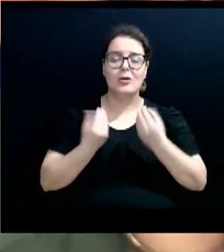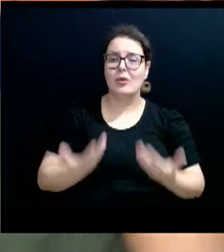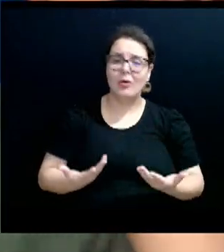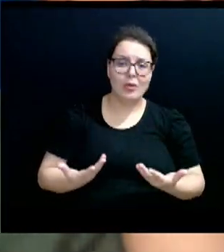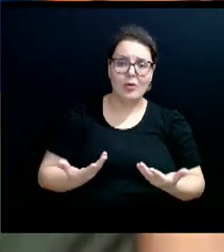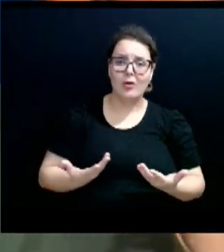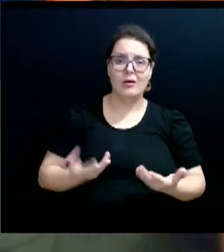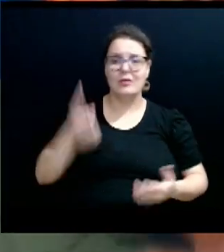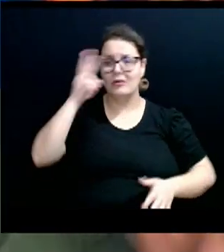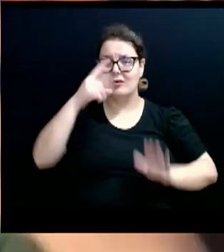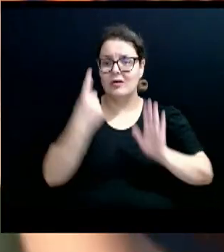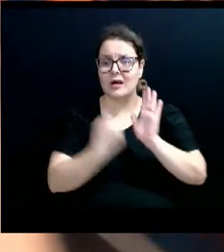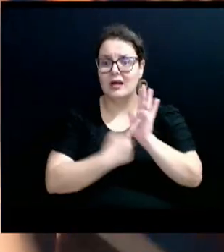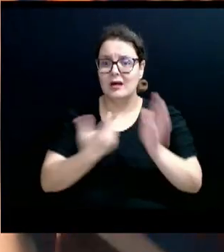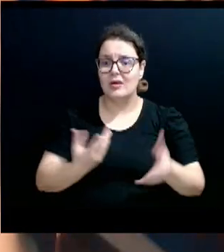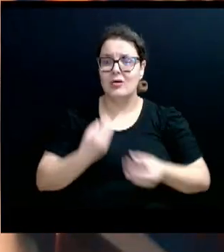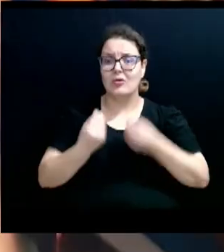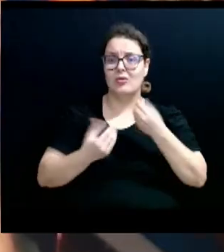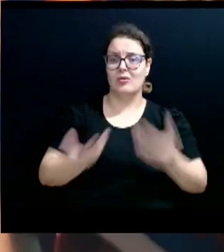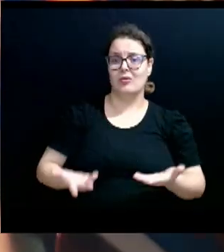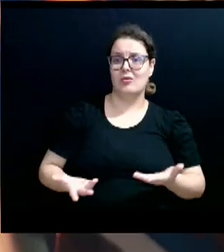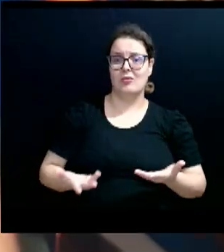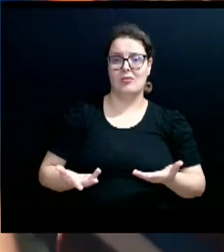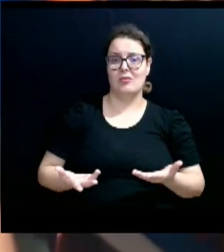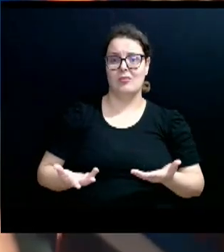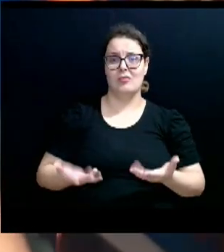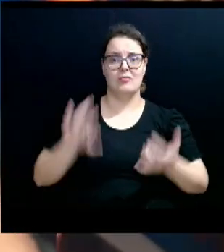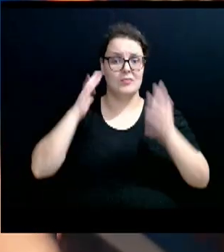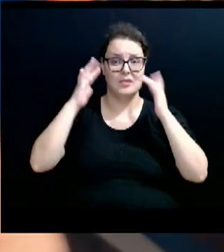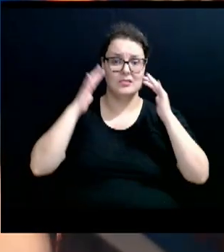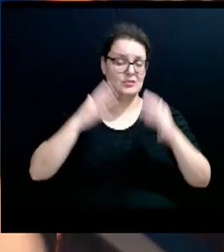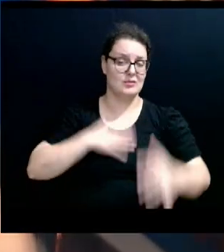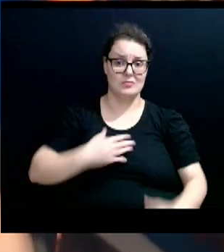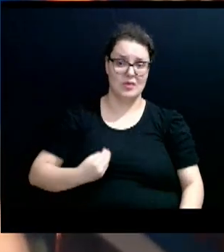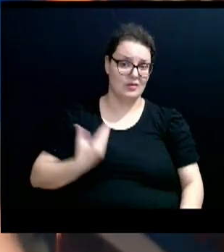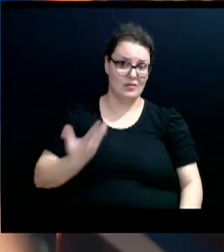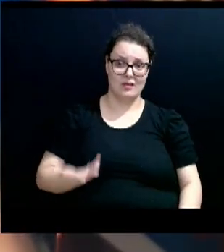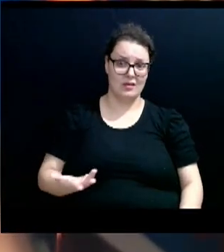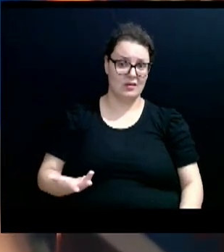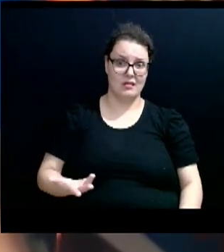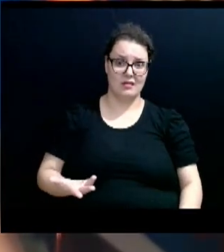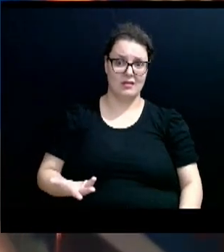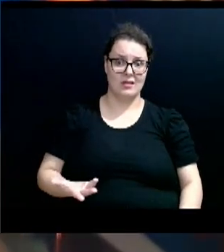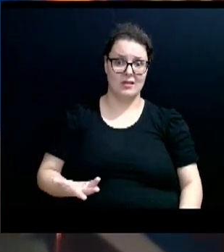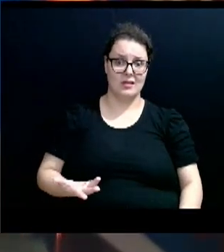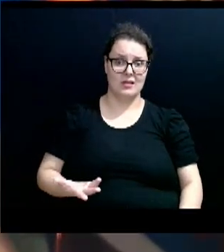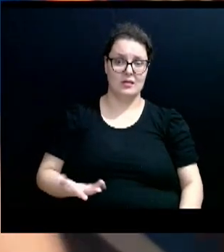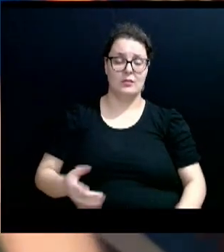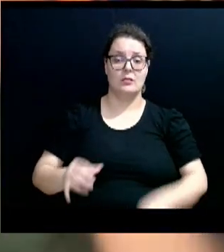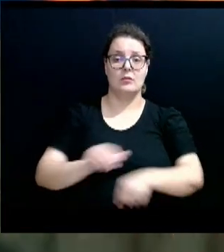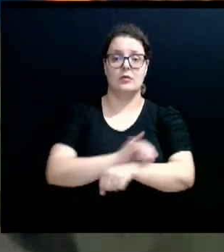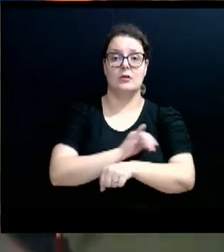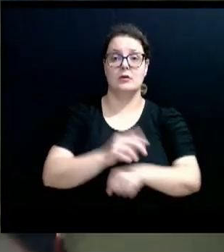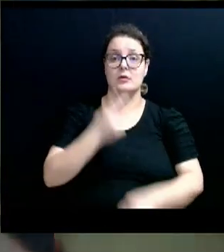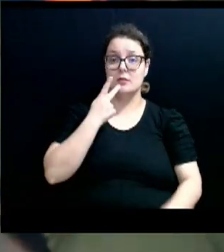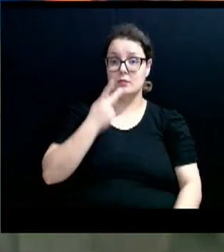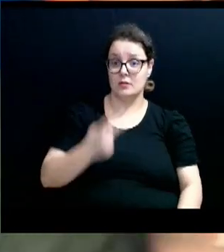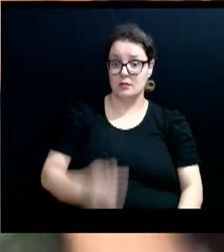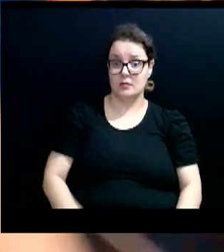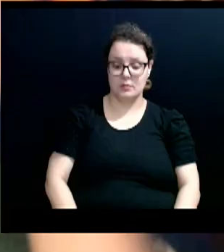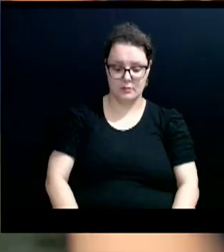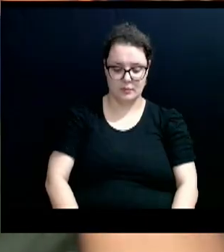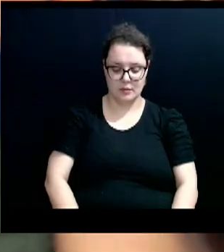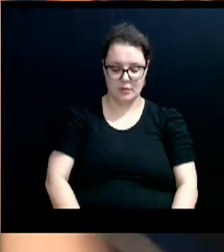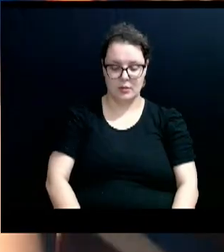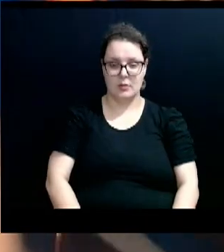conseguir esse objetivo, esse sonho na minha vida? E a estratégia que eu falo é, não olhe tanto para o